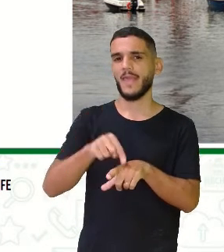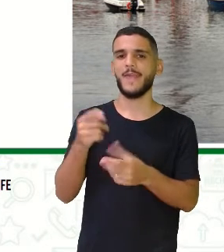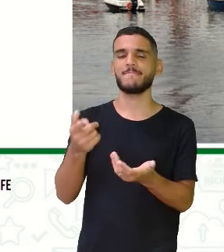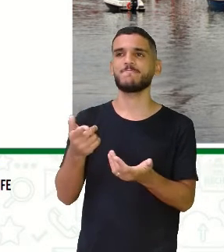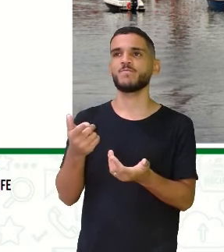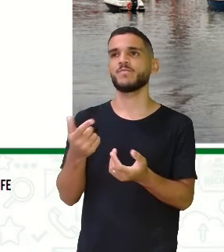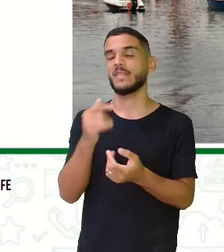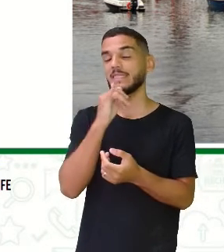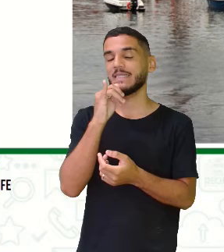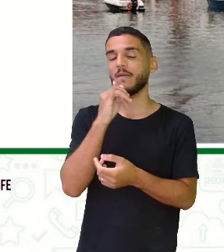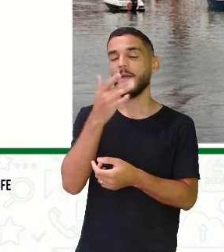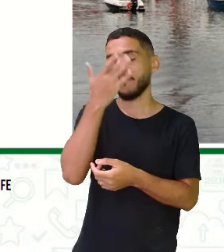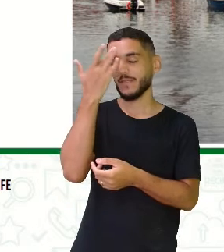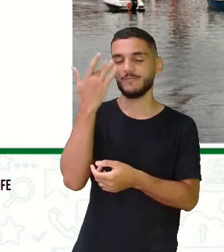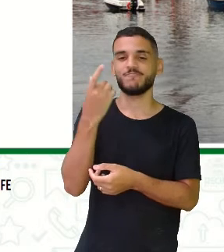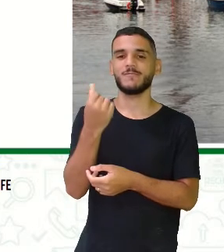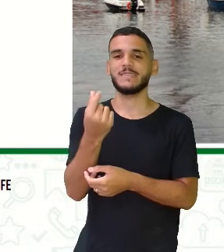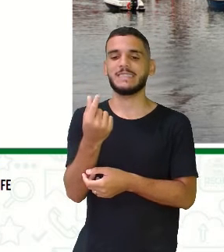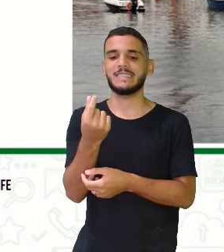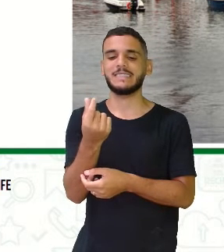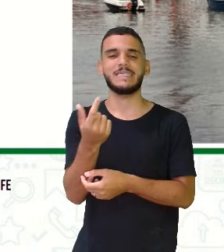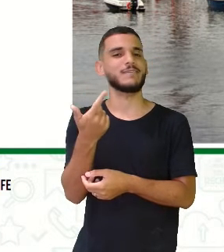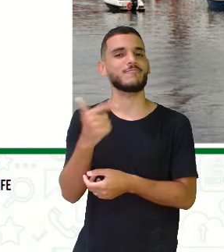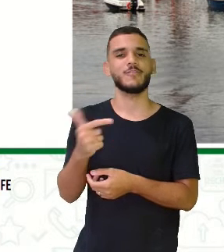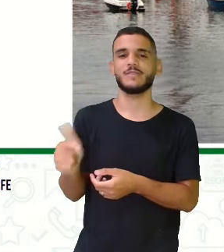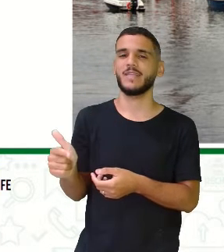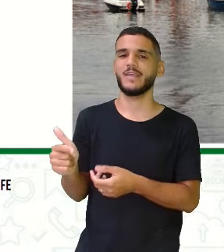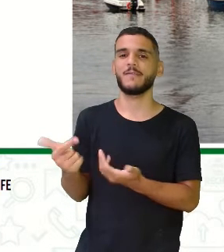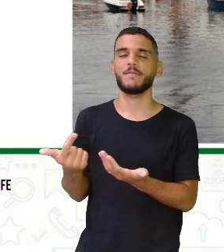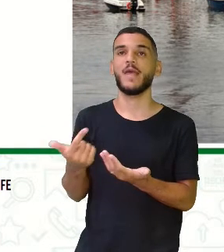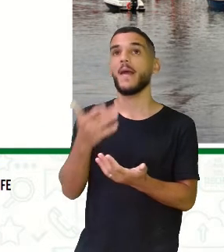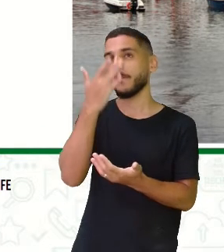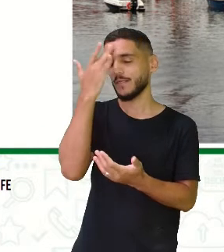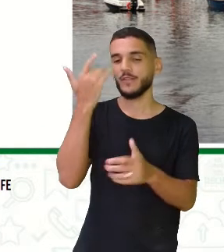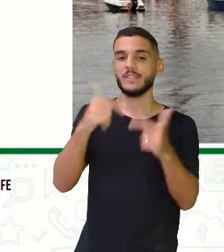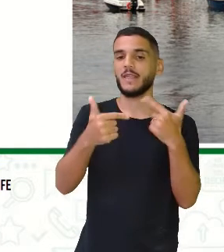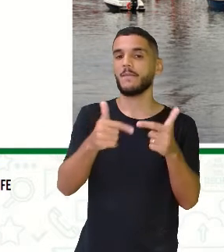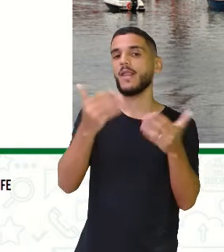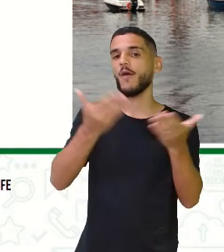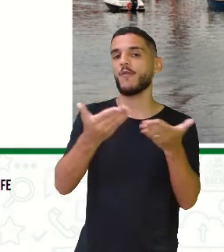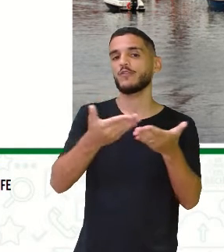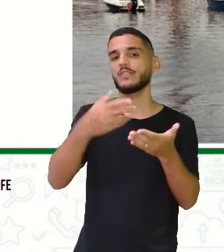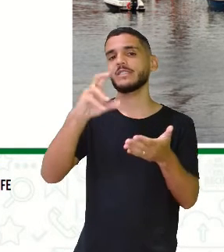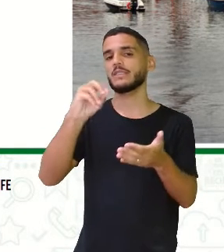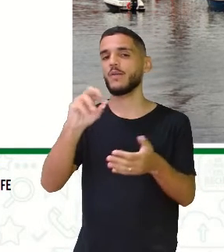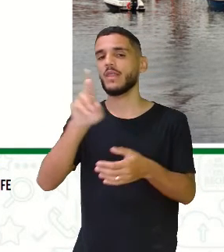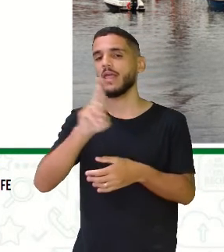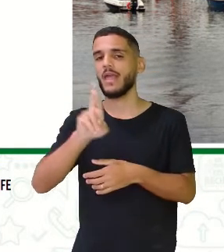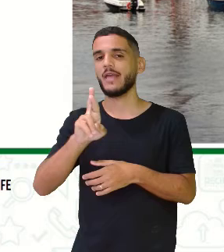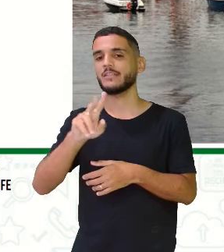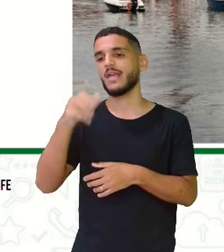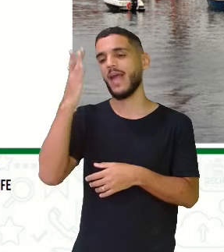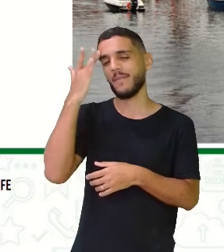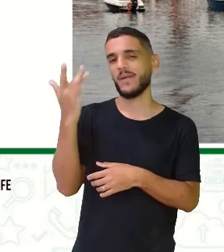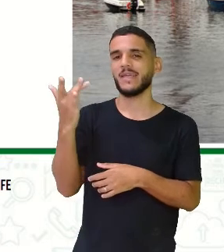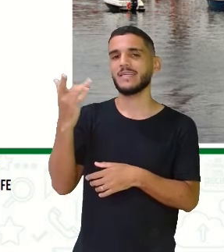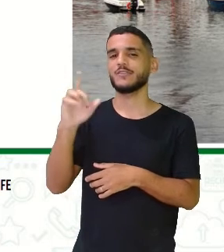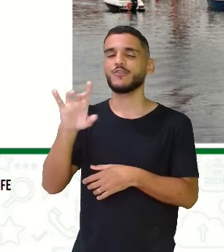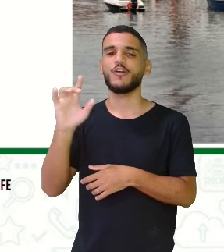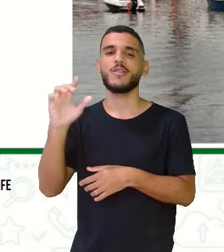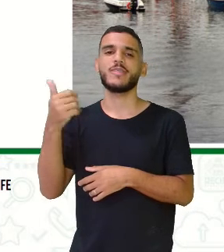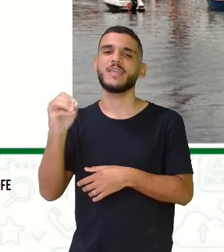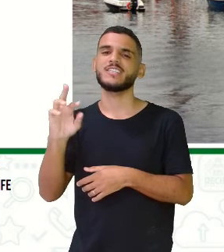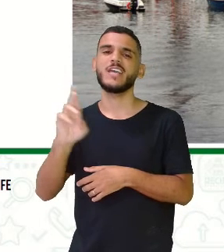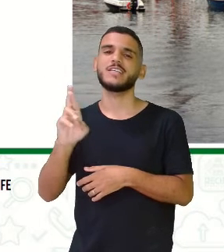incertezas financeiras. Então, a pessoa pode trabalhar e ganhar hoje R$ 50 e amanhã ganhar R$ 10, né?